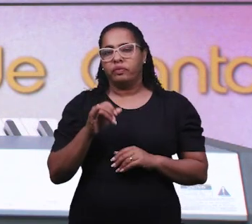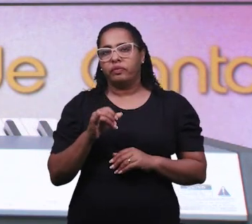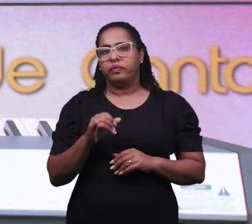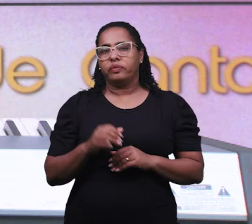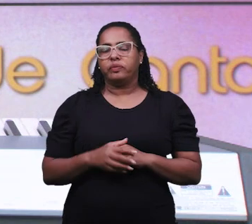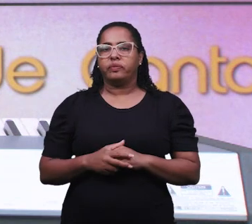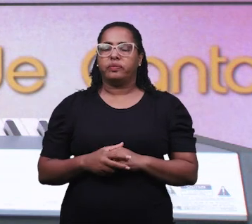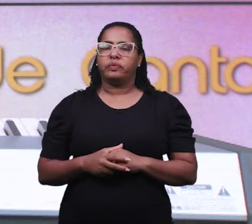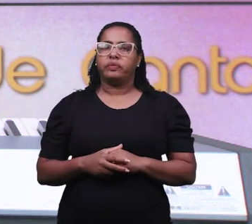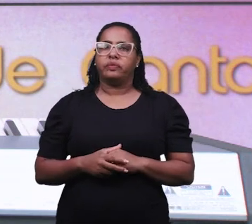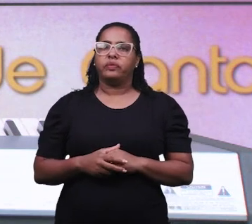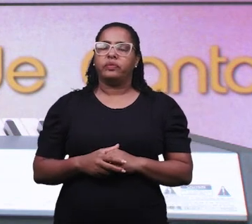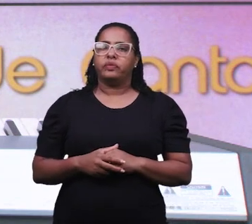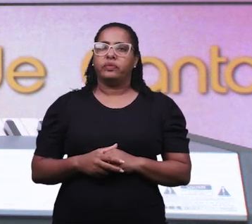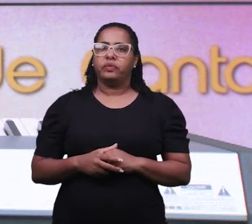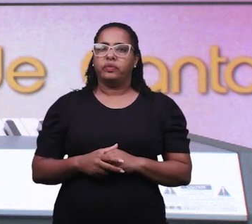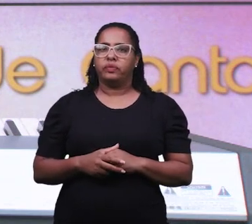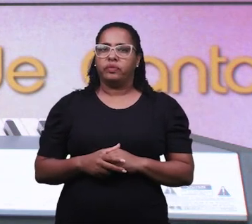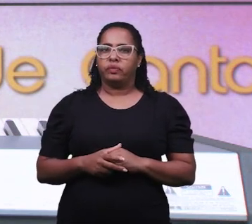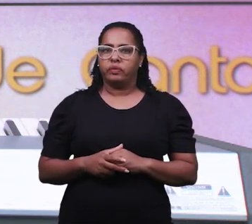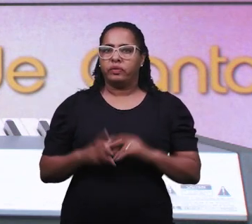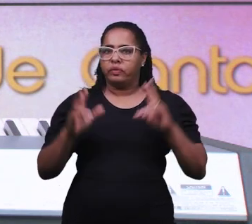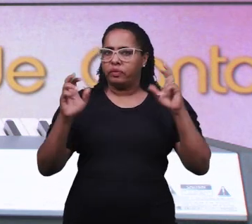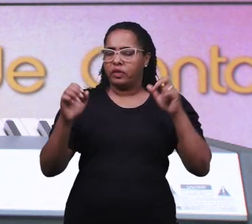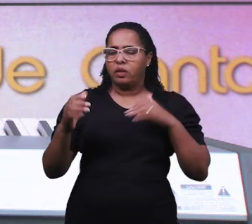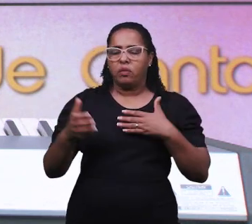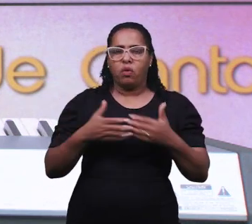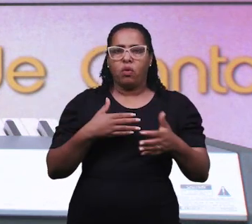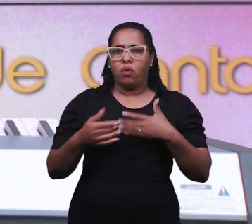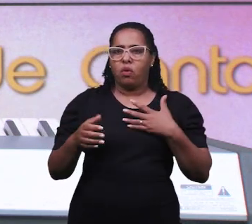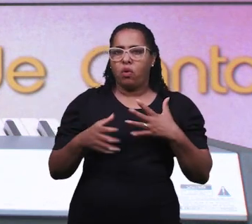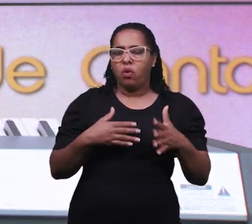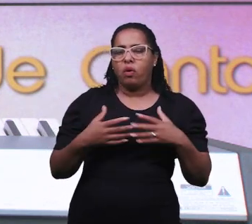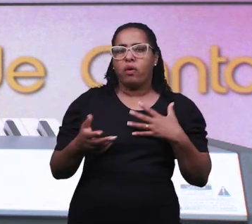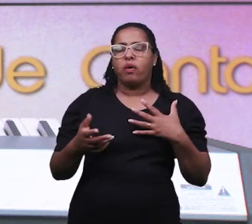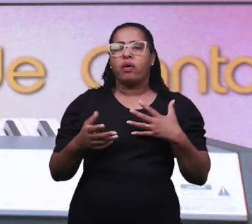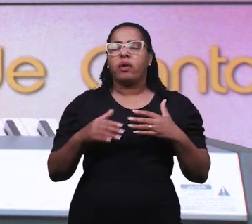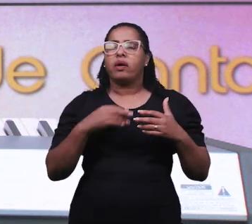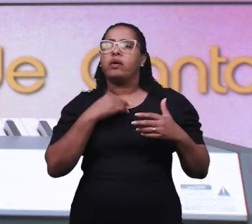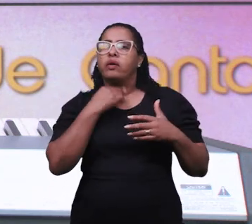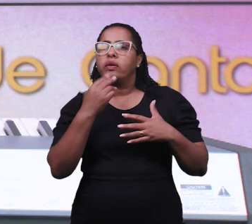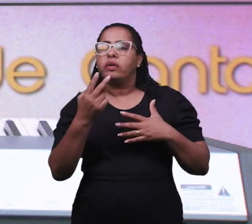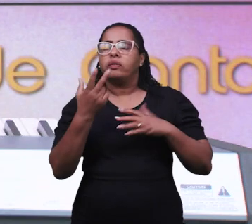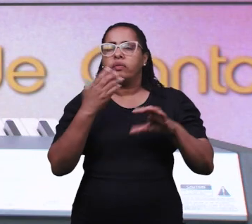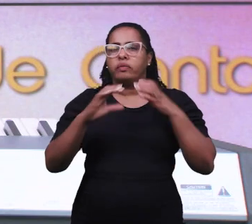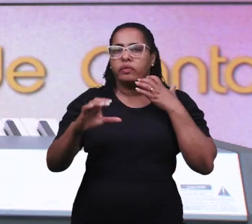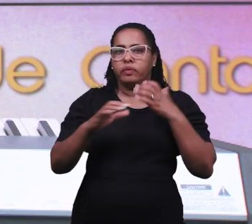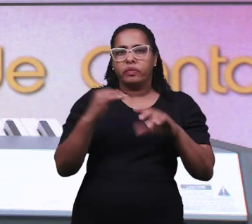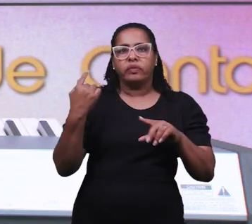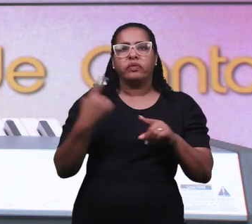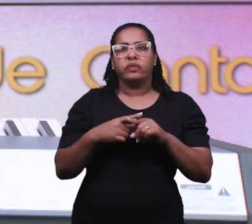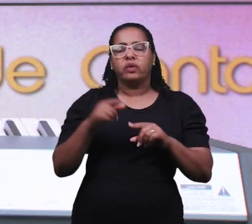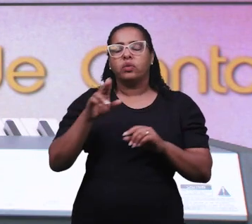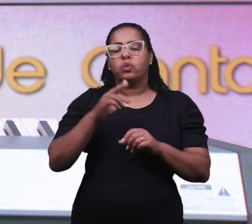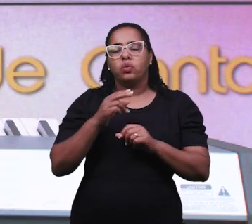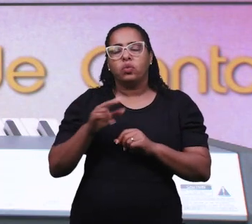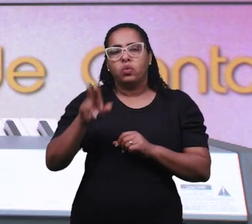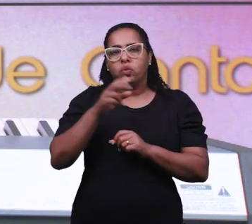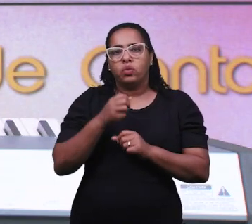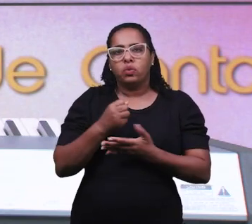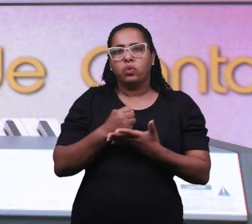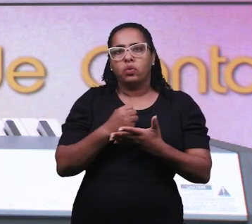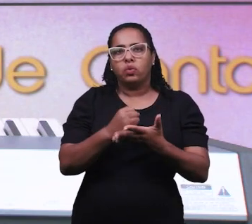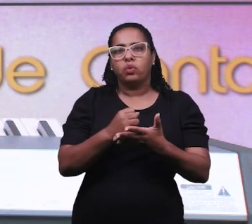seja com o trêmulo, seja com qualquer vocalize, seja cantando o repertório, você usa esse